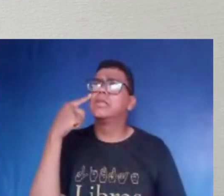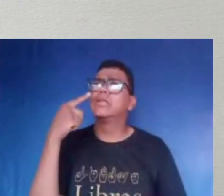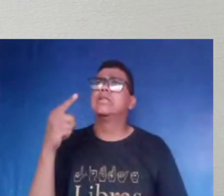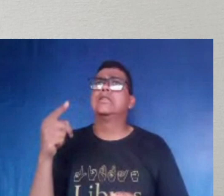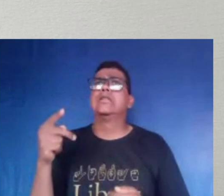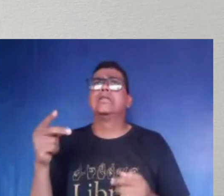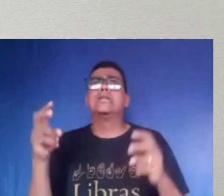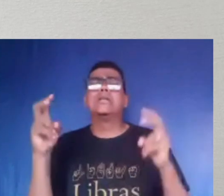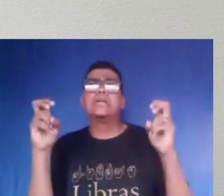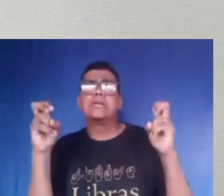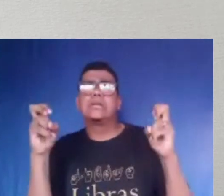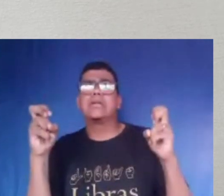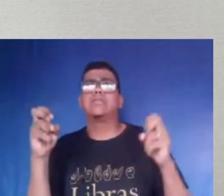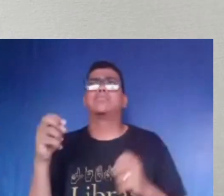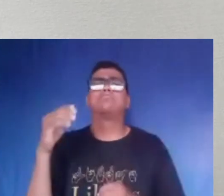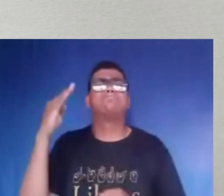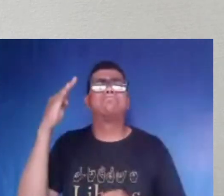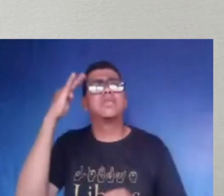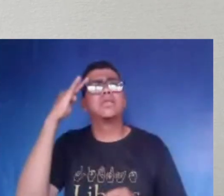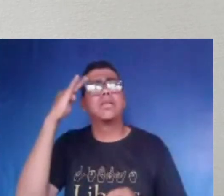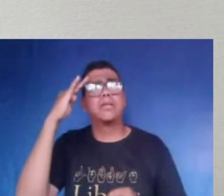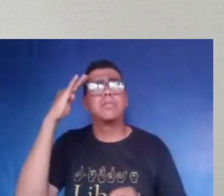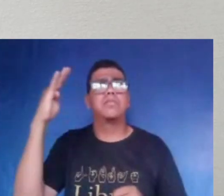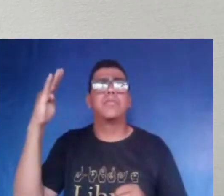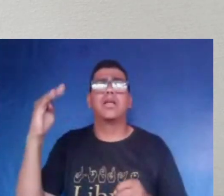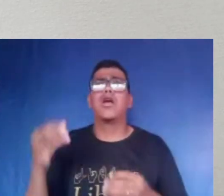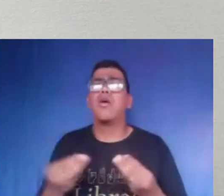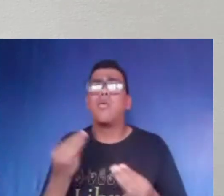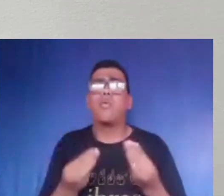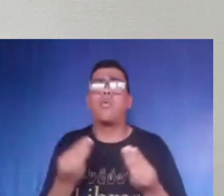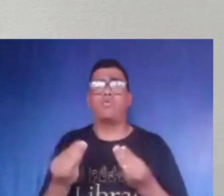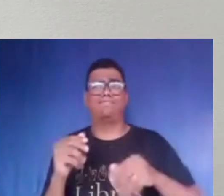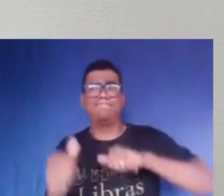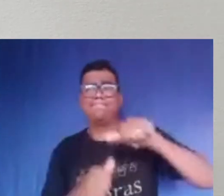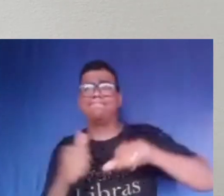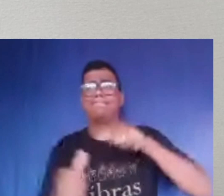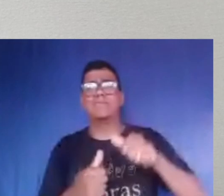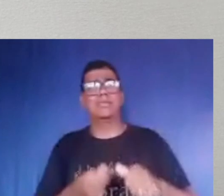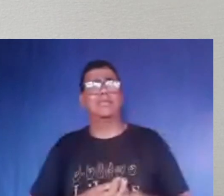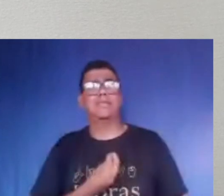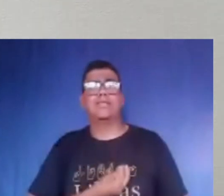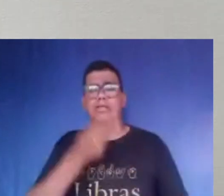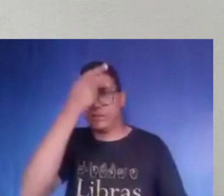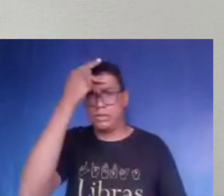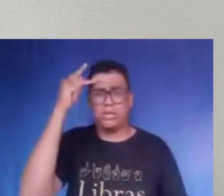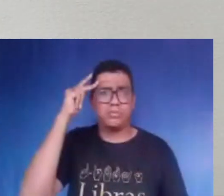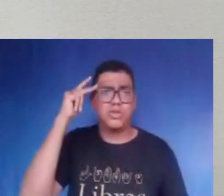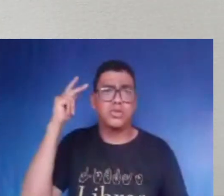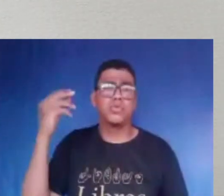nós recebemos, né, do Evangelho de Deus de trazer a transformação para a vida das pessoas, para os lares das pessoas em situações